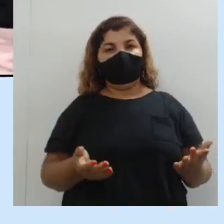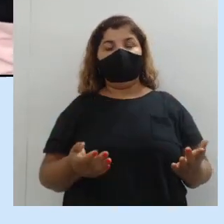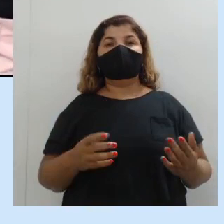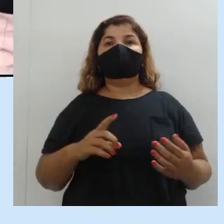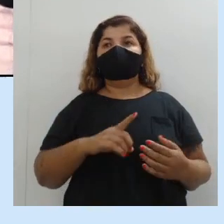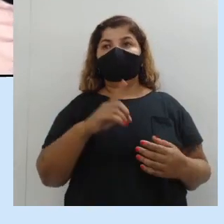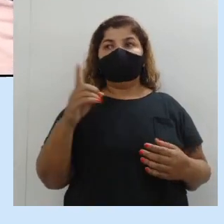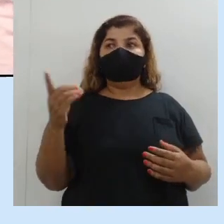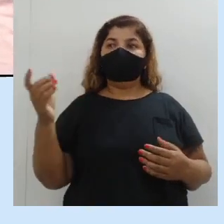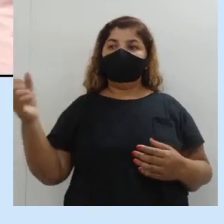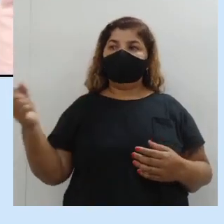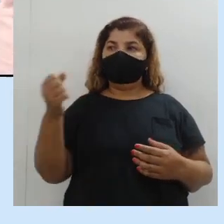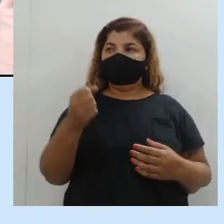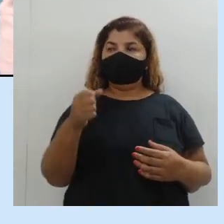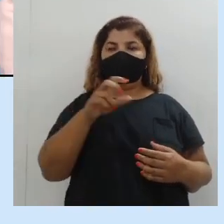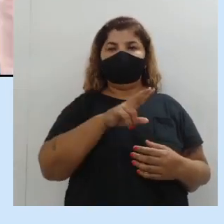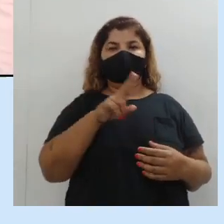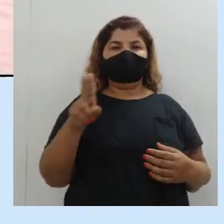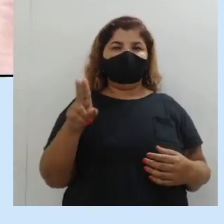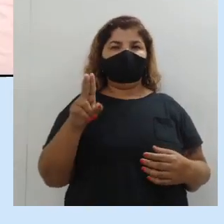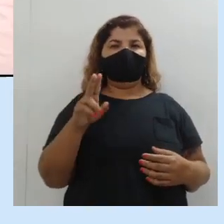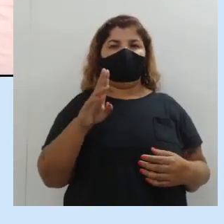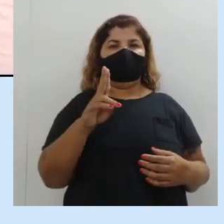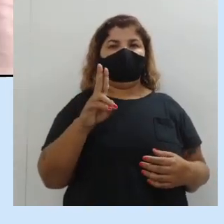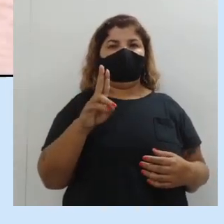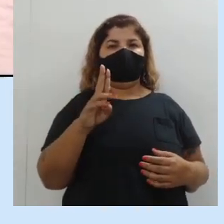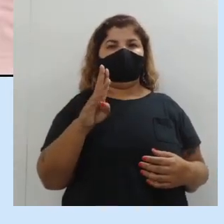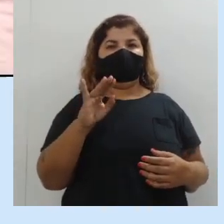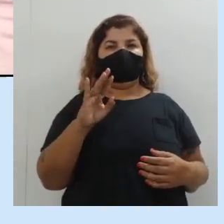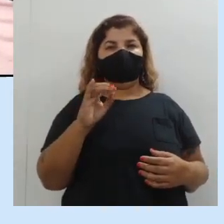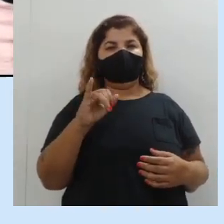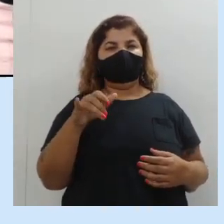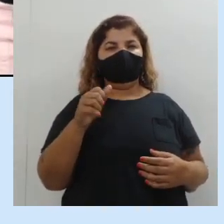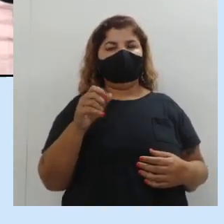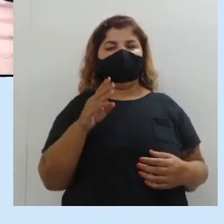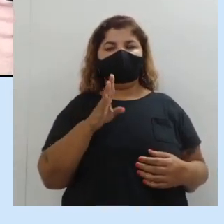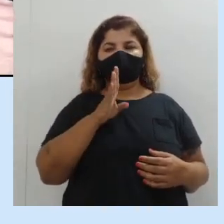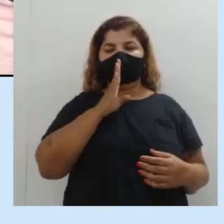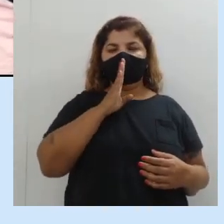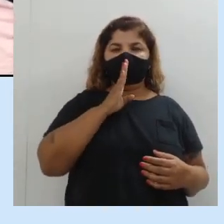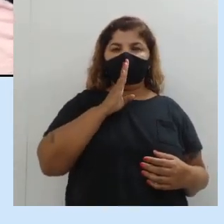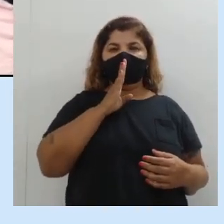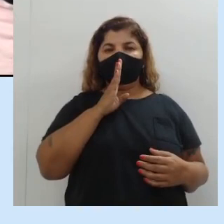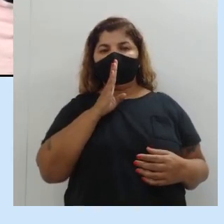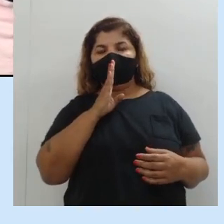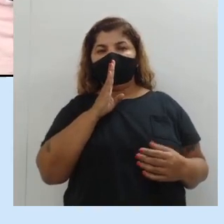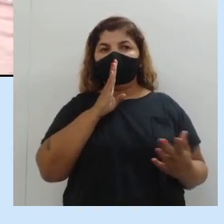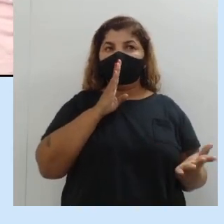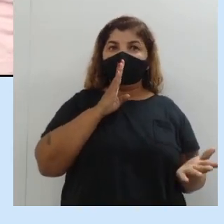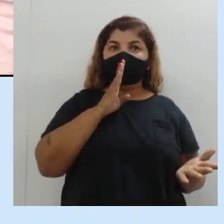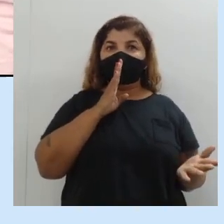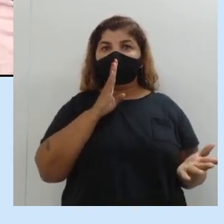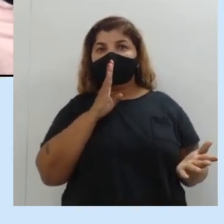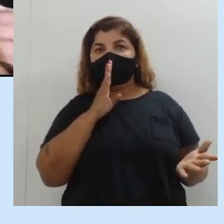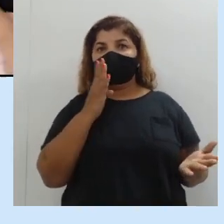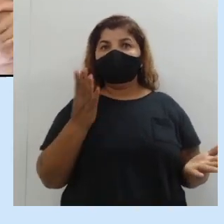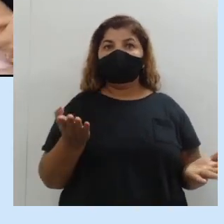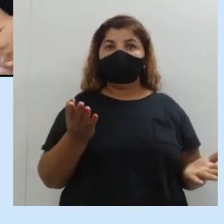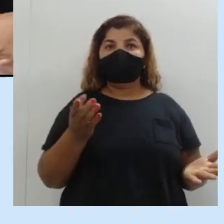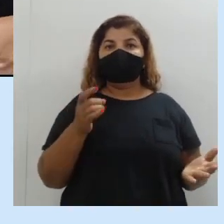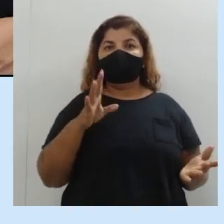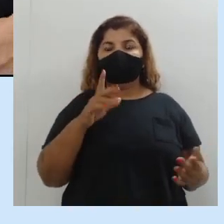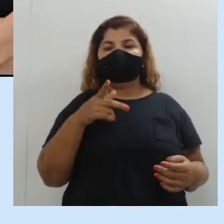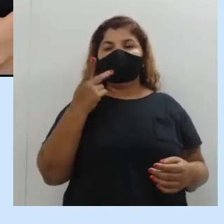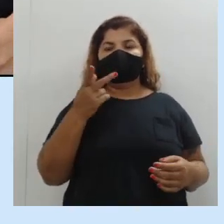em que o chamaram de Ubirajara, Quaresma ficou reservado, taciturno, mudo e só veio a